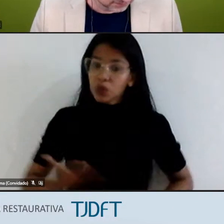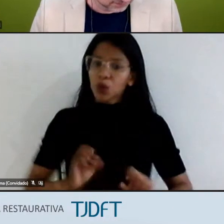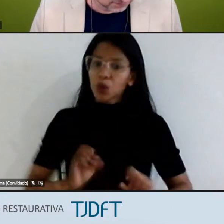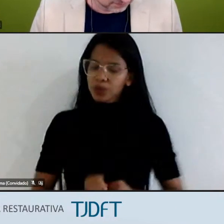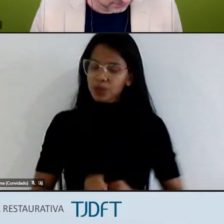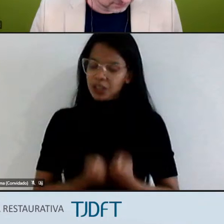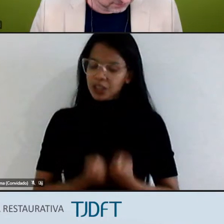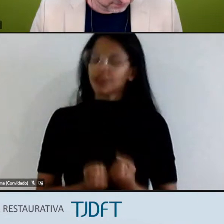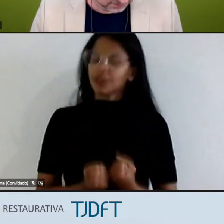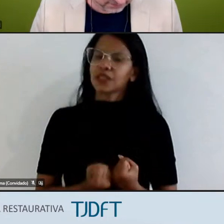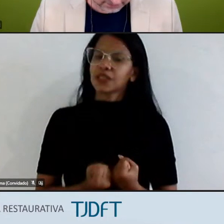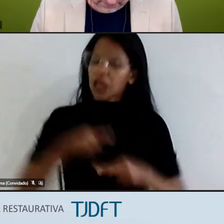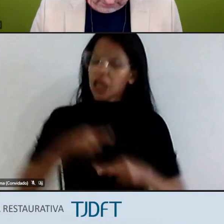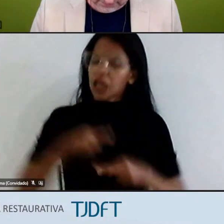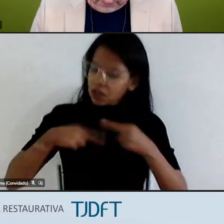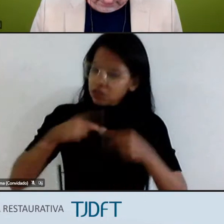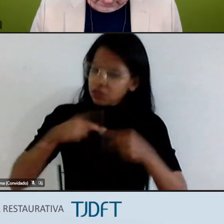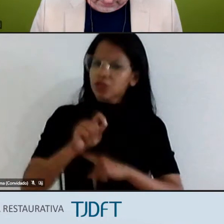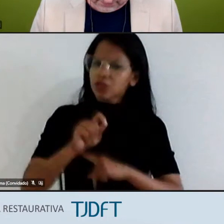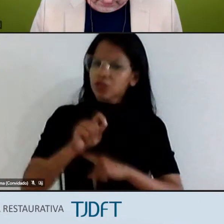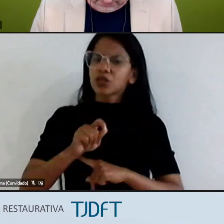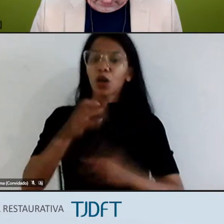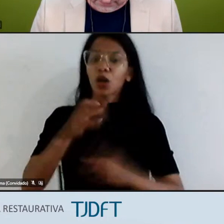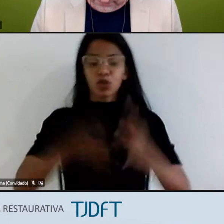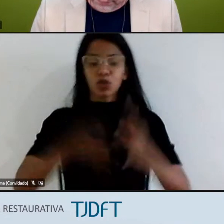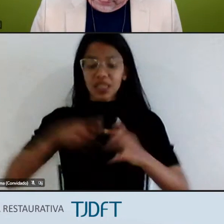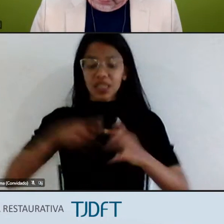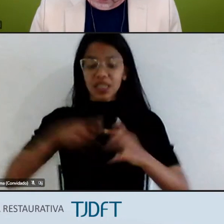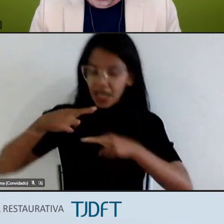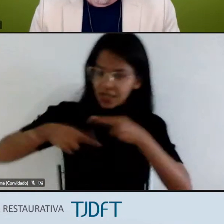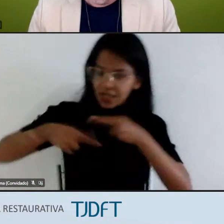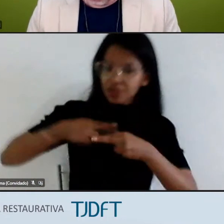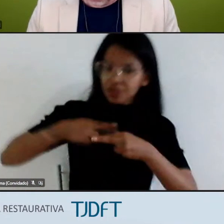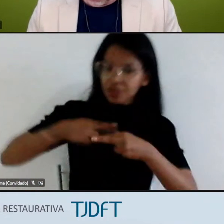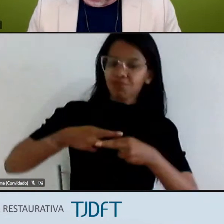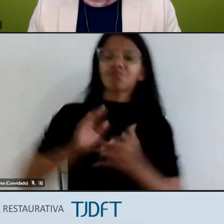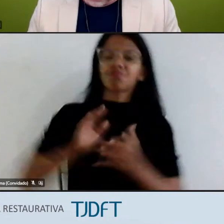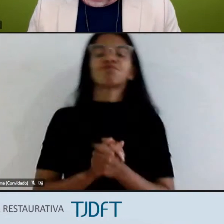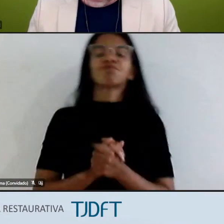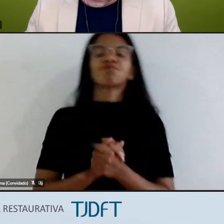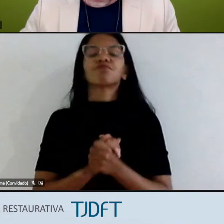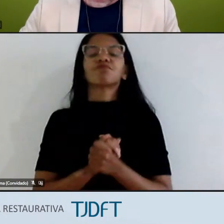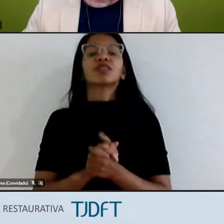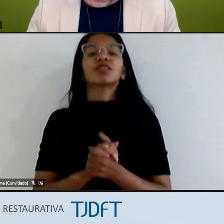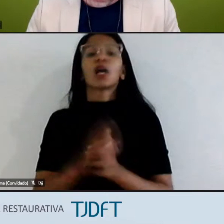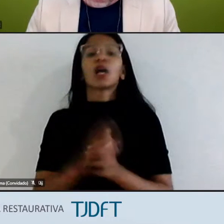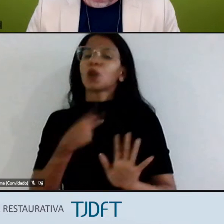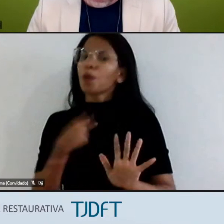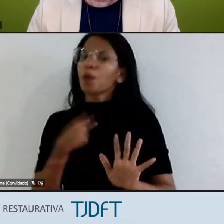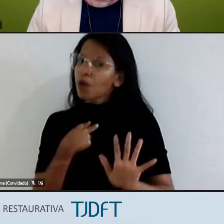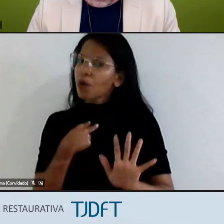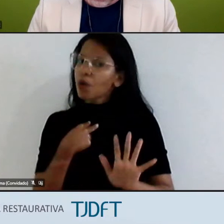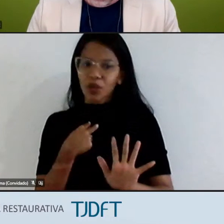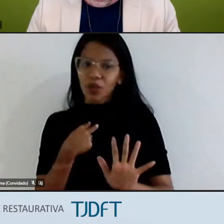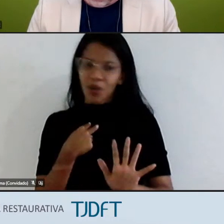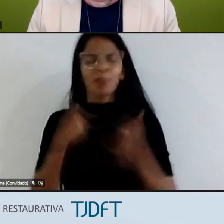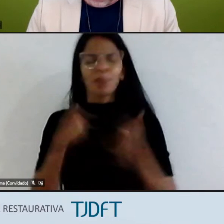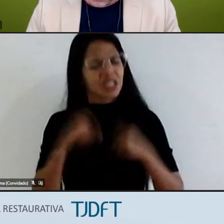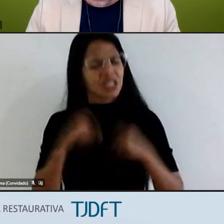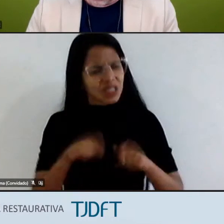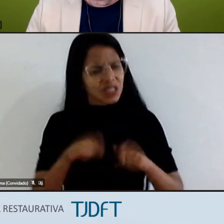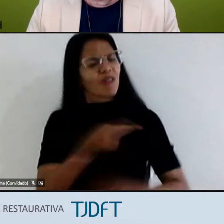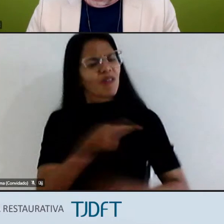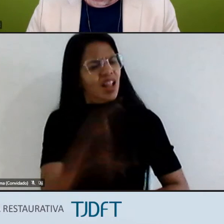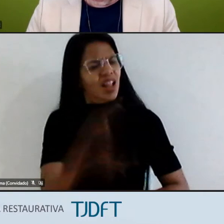na reestruturação da justiça restaurativa. Não podemos poupar elogios